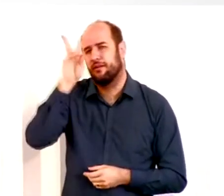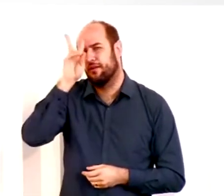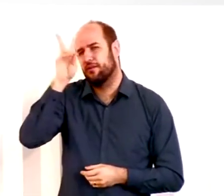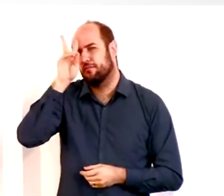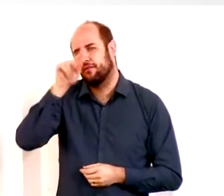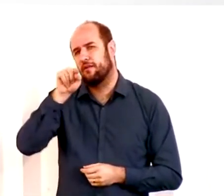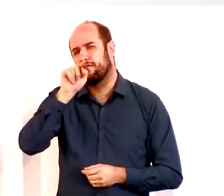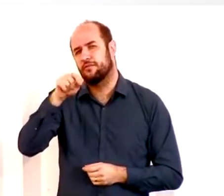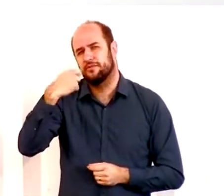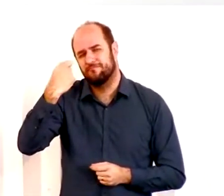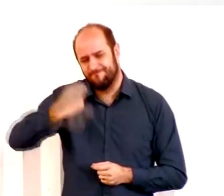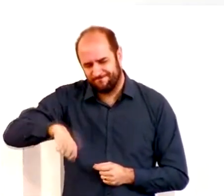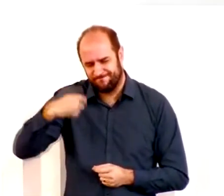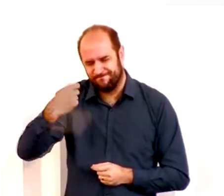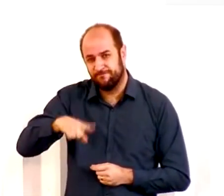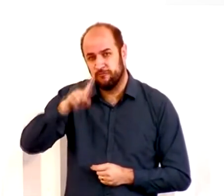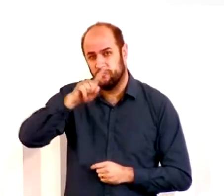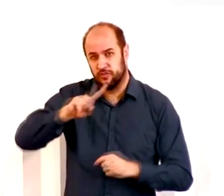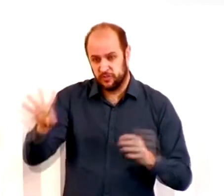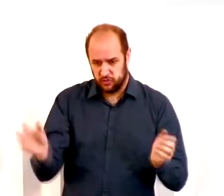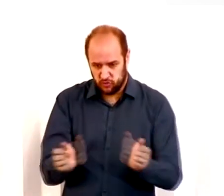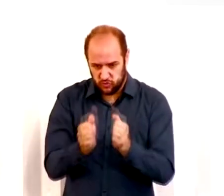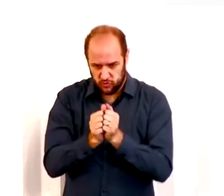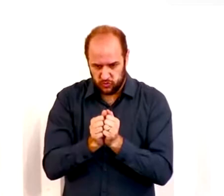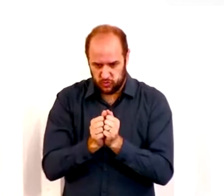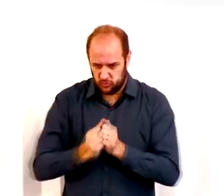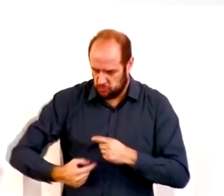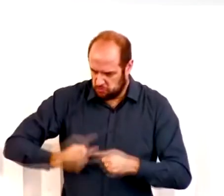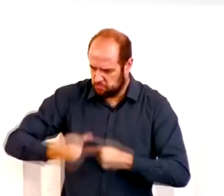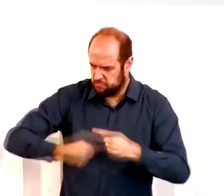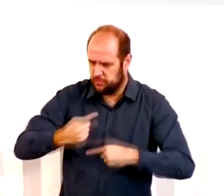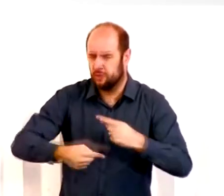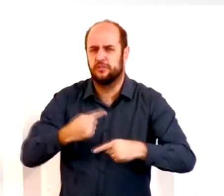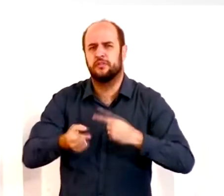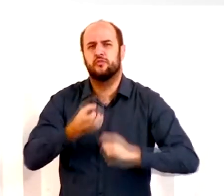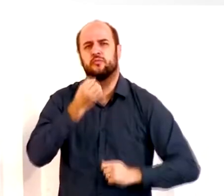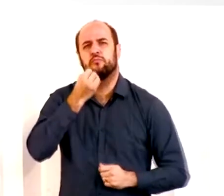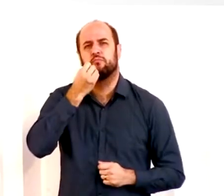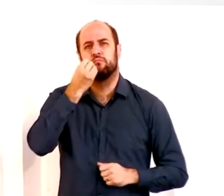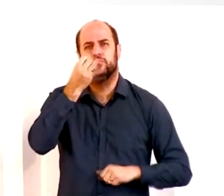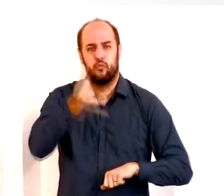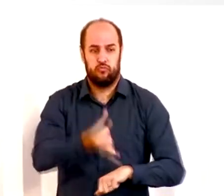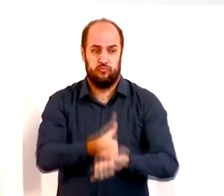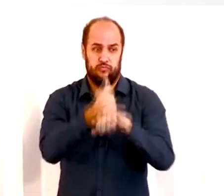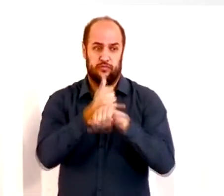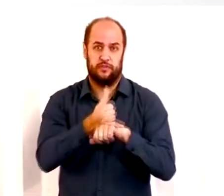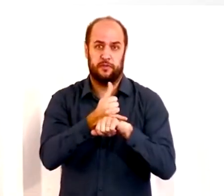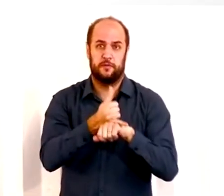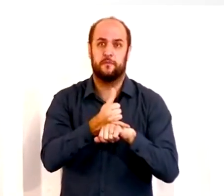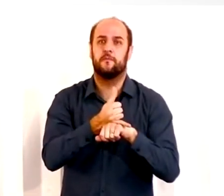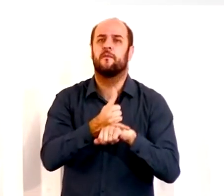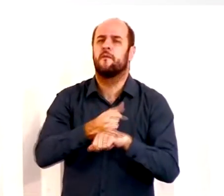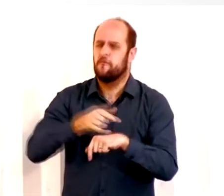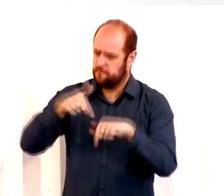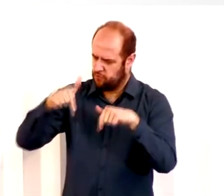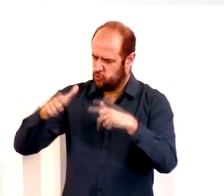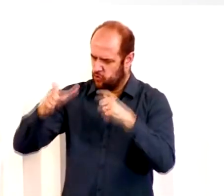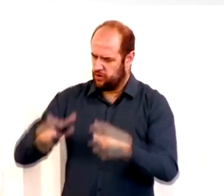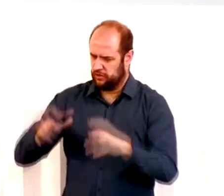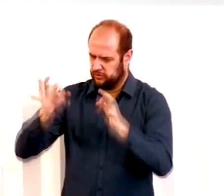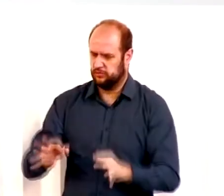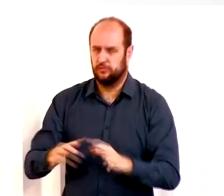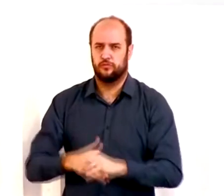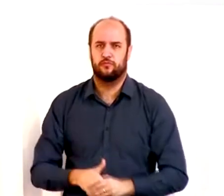você precisa e você faz parte de um processo para que os bons líderes sejam colocados na sua posição.